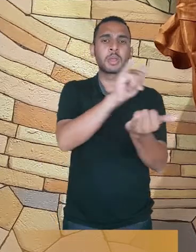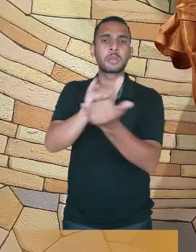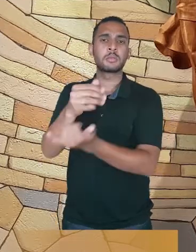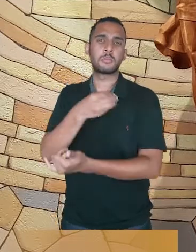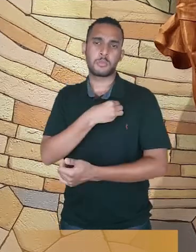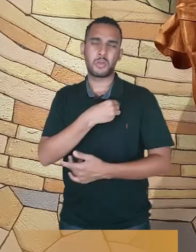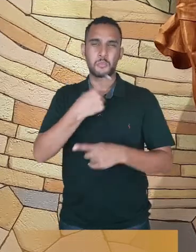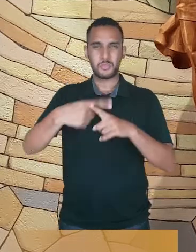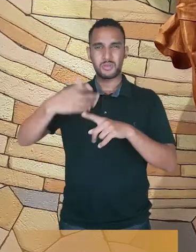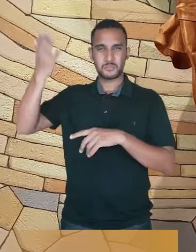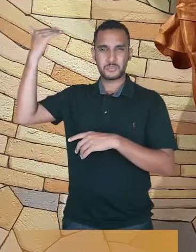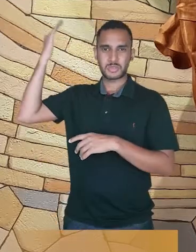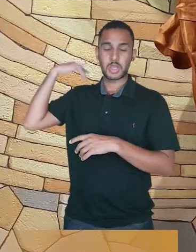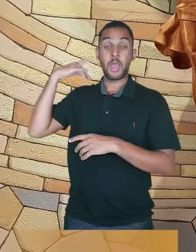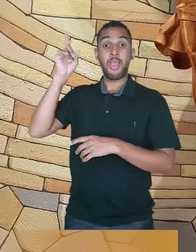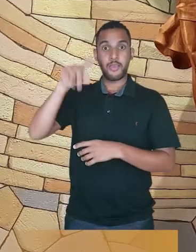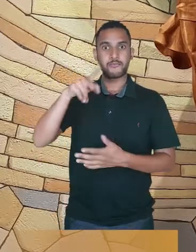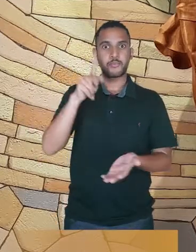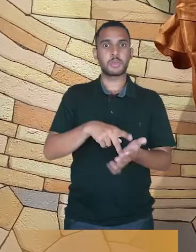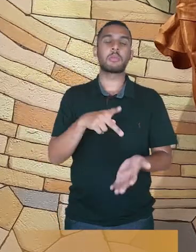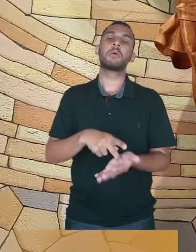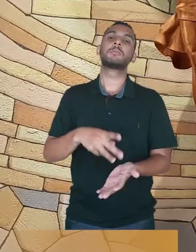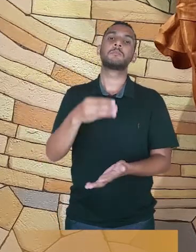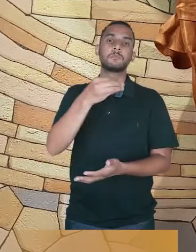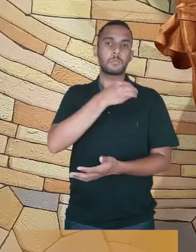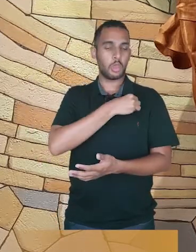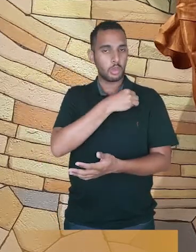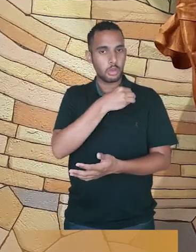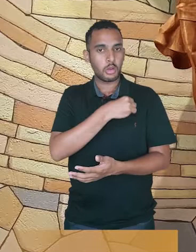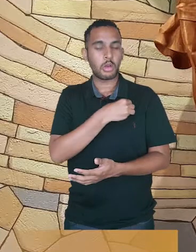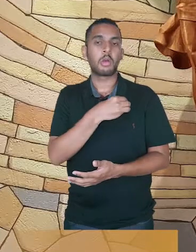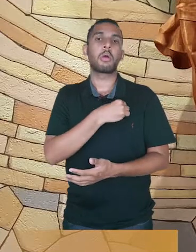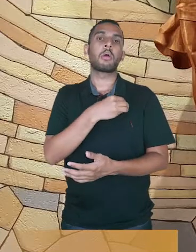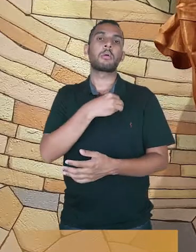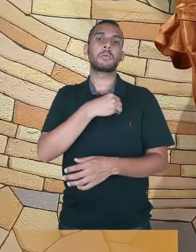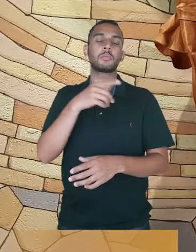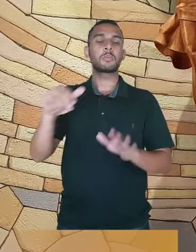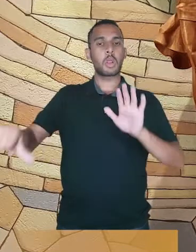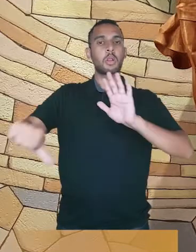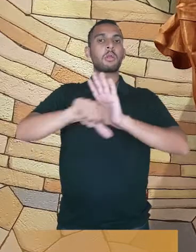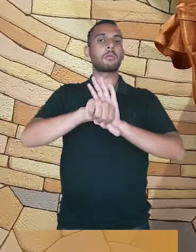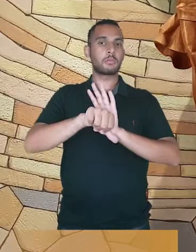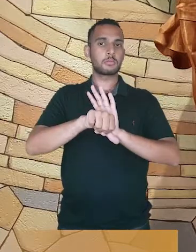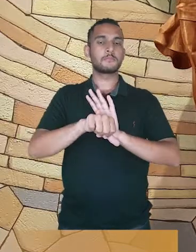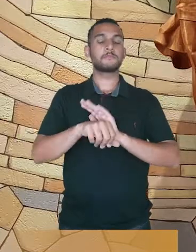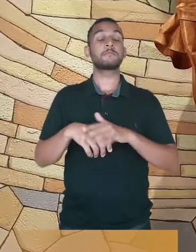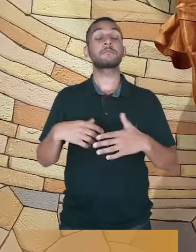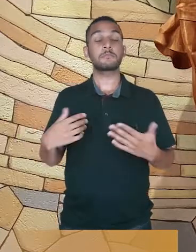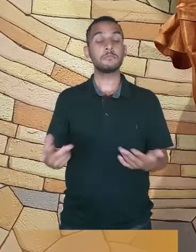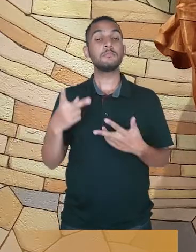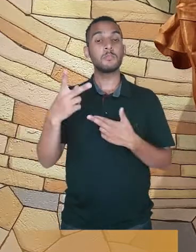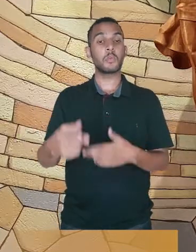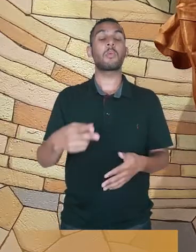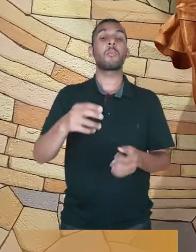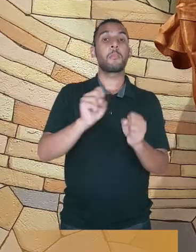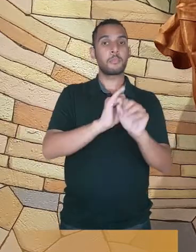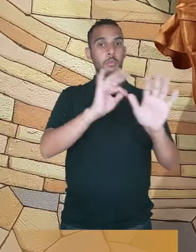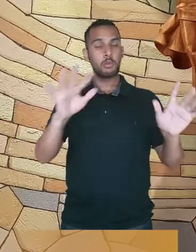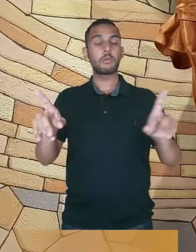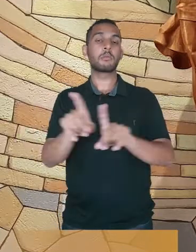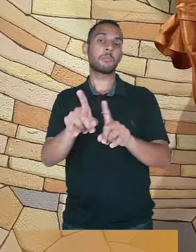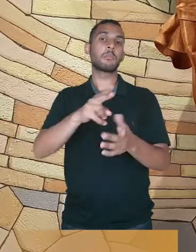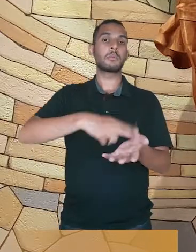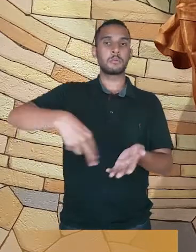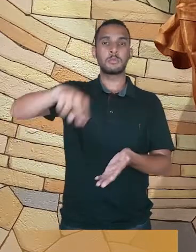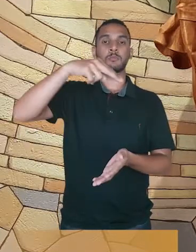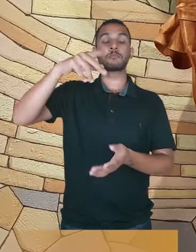dos homens de sua época um crime capital mediante milagres e sinais mas de modo especial por meio da ressurreição